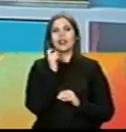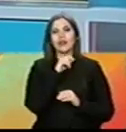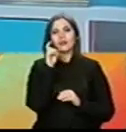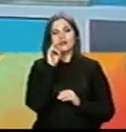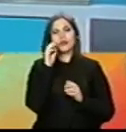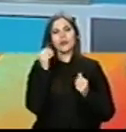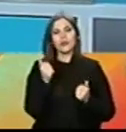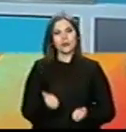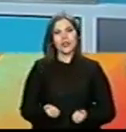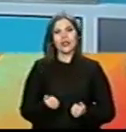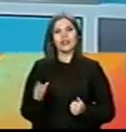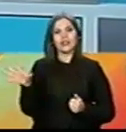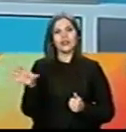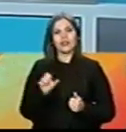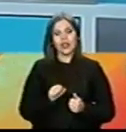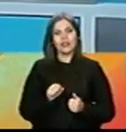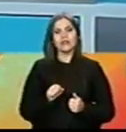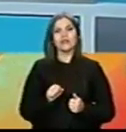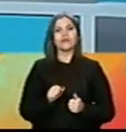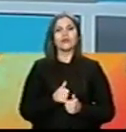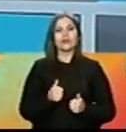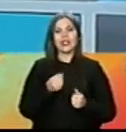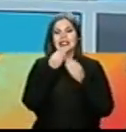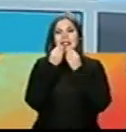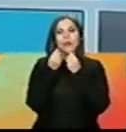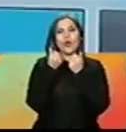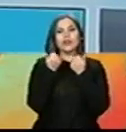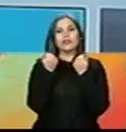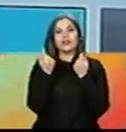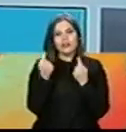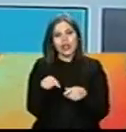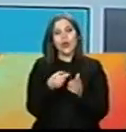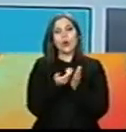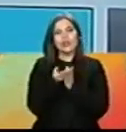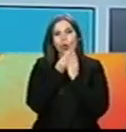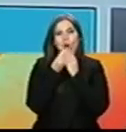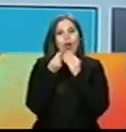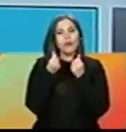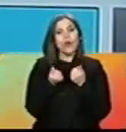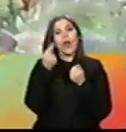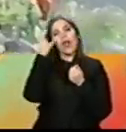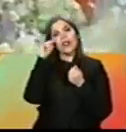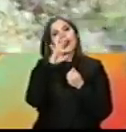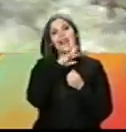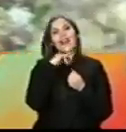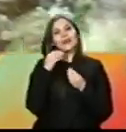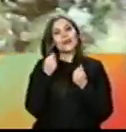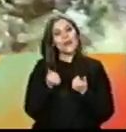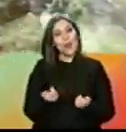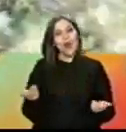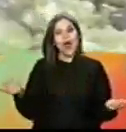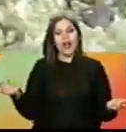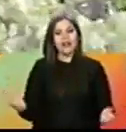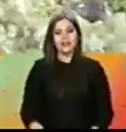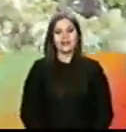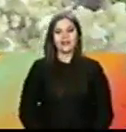extremamente bem, dá para transportar, não perde sabor, não perde líquidos, não perde nada. E acaba por ser uma ideia extremamente engraçada.